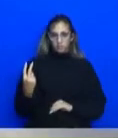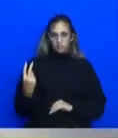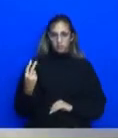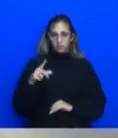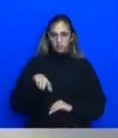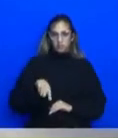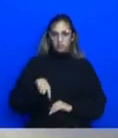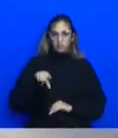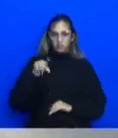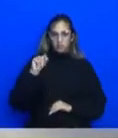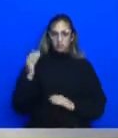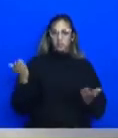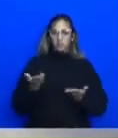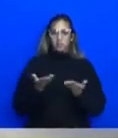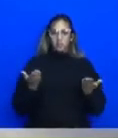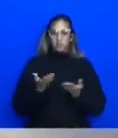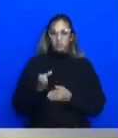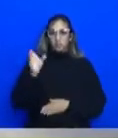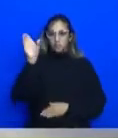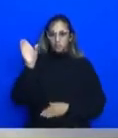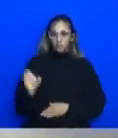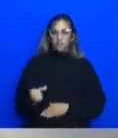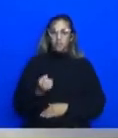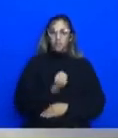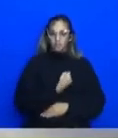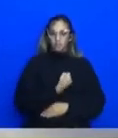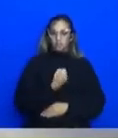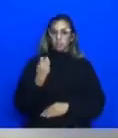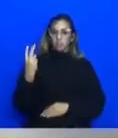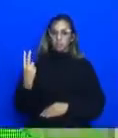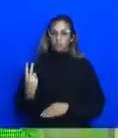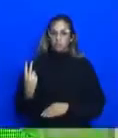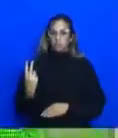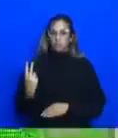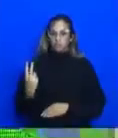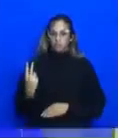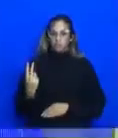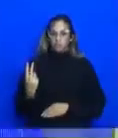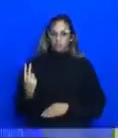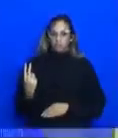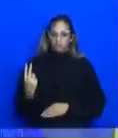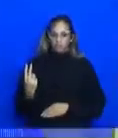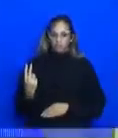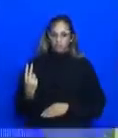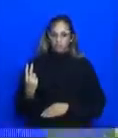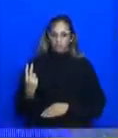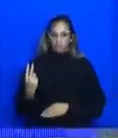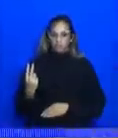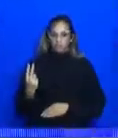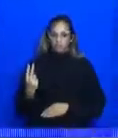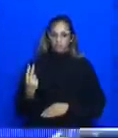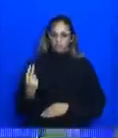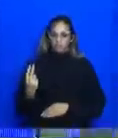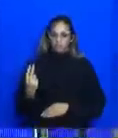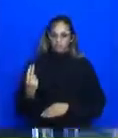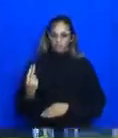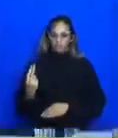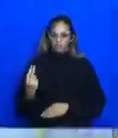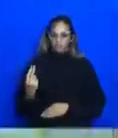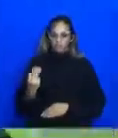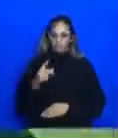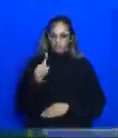Agora sortearemos o número correspondente à coluna número 2. Bola posicionada, valendo. Globo